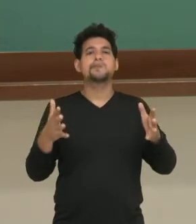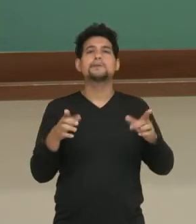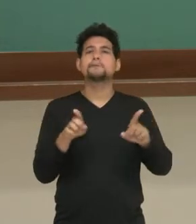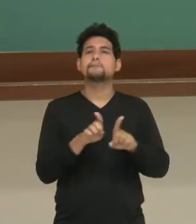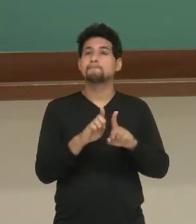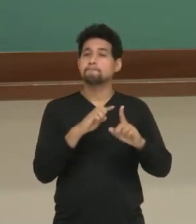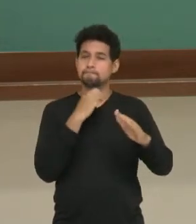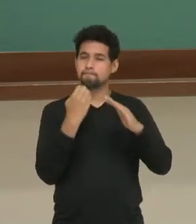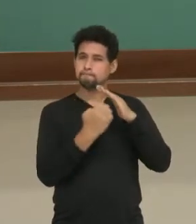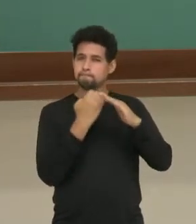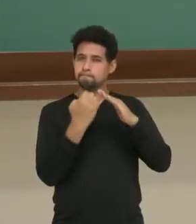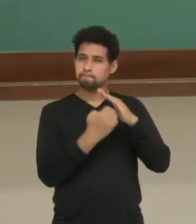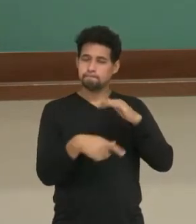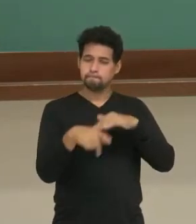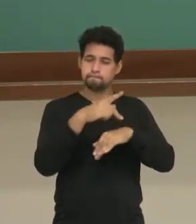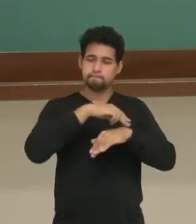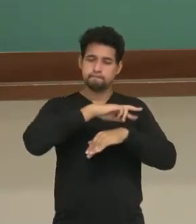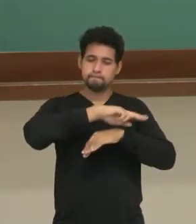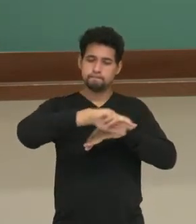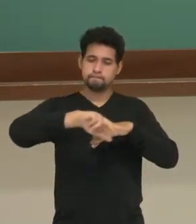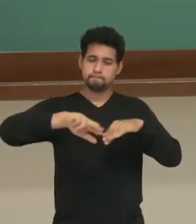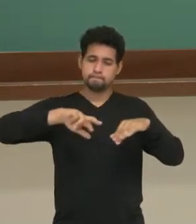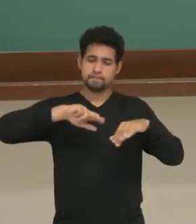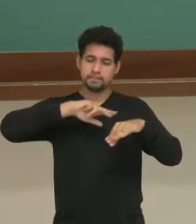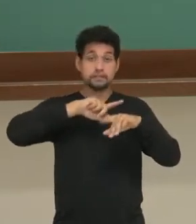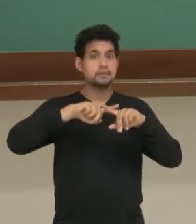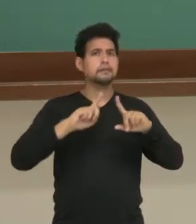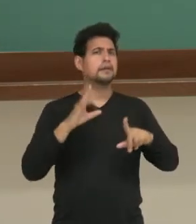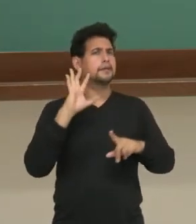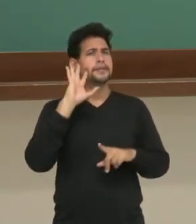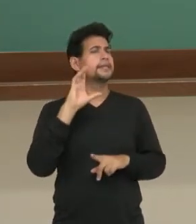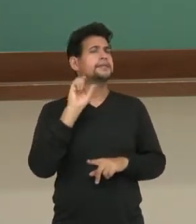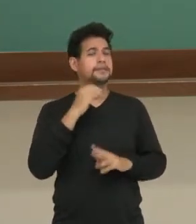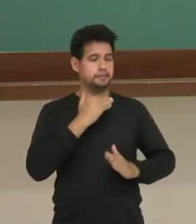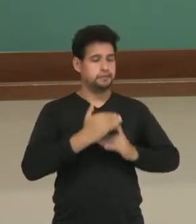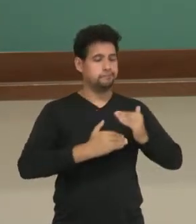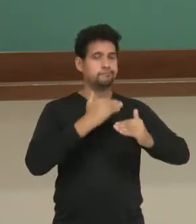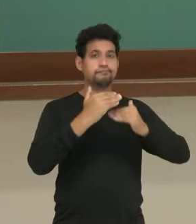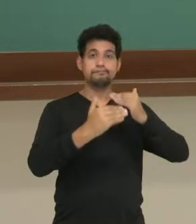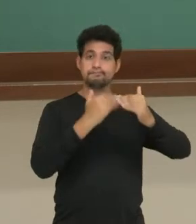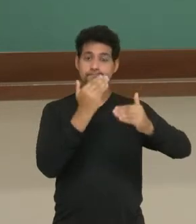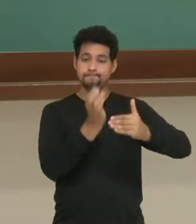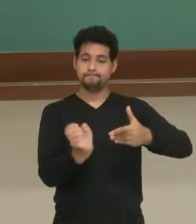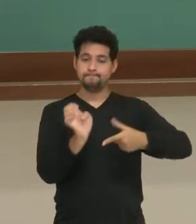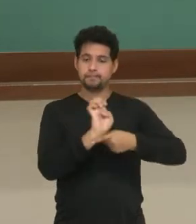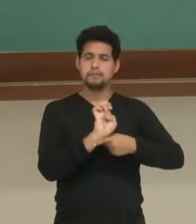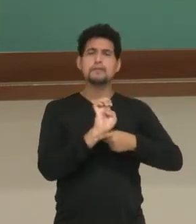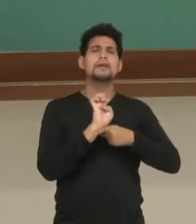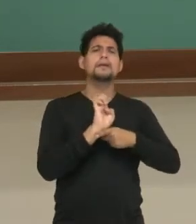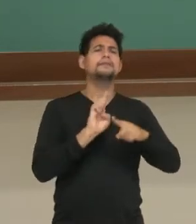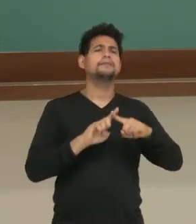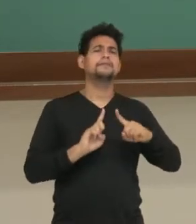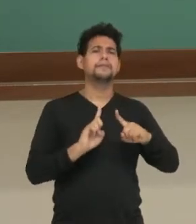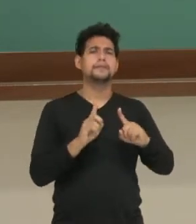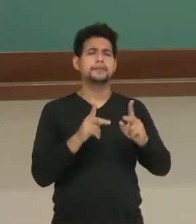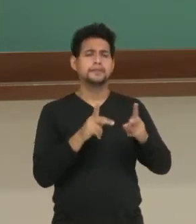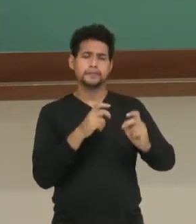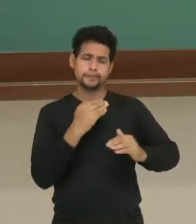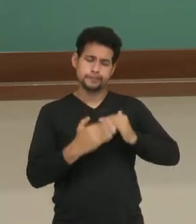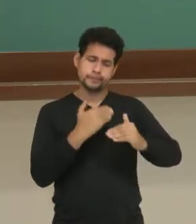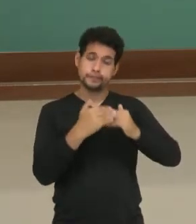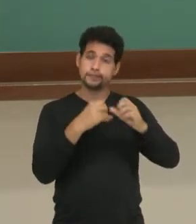de empresas internacionais. Mas nesse momento ocorre esse processo de estatização e aí temos também por